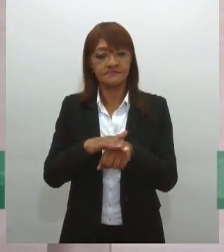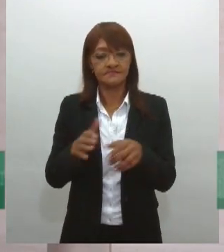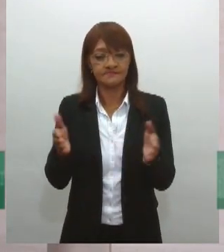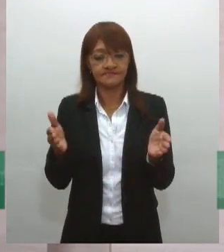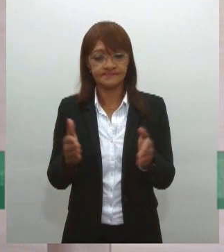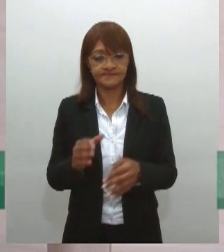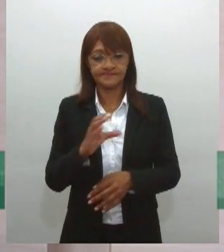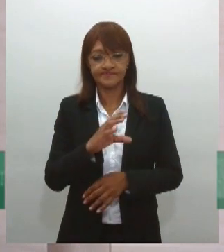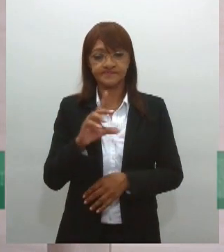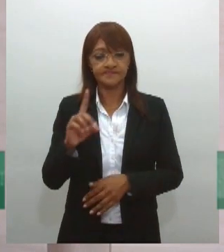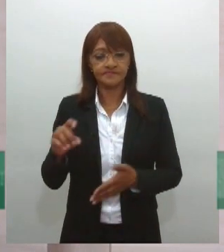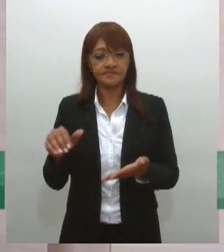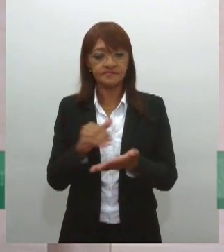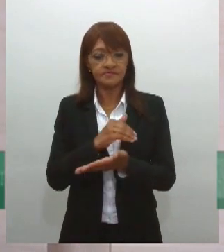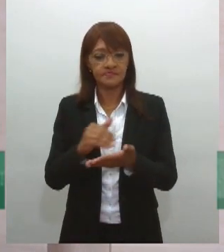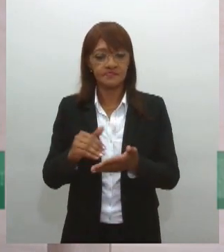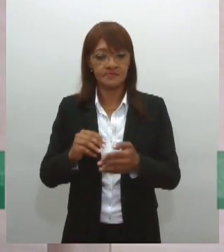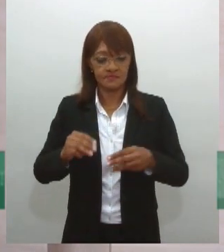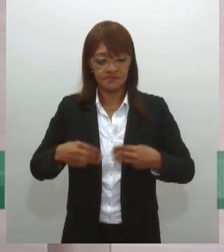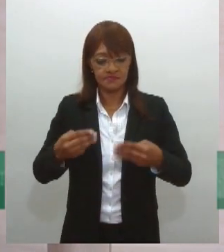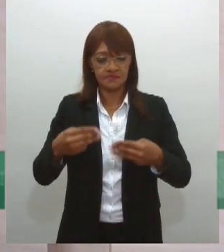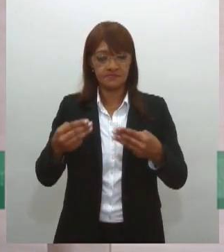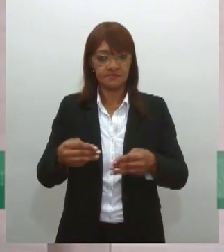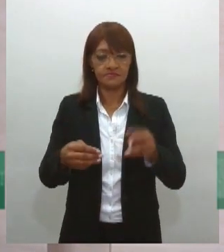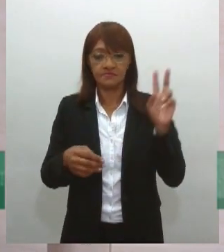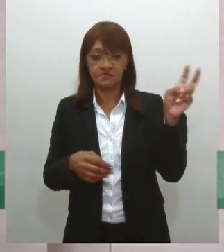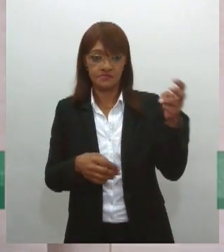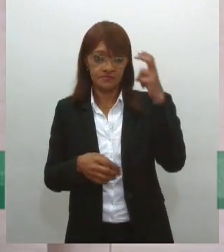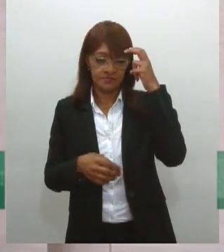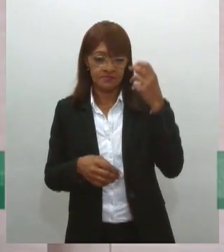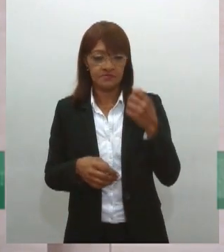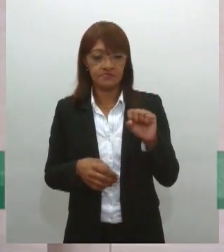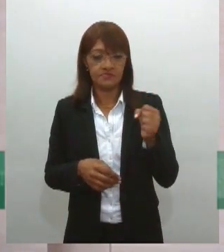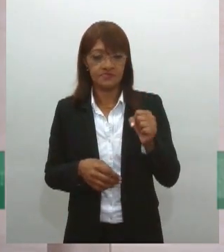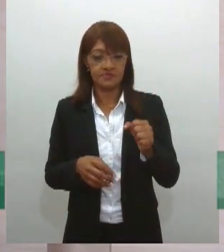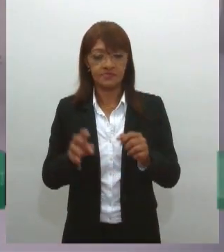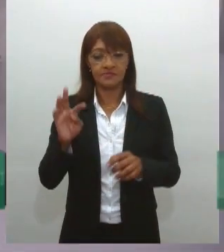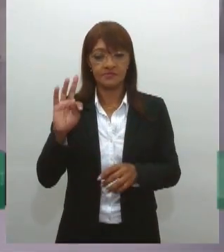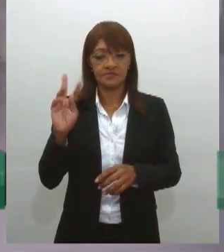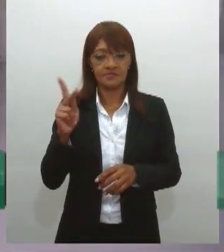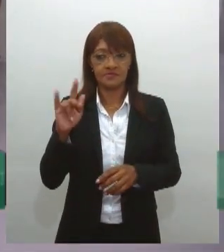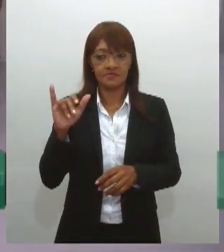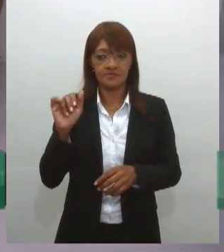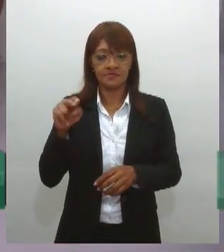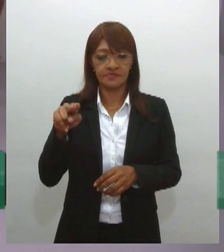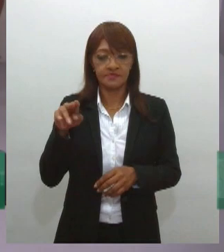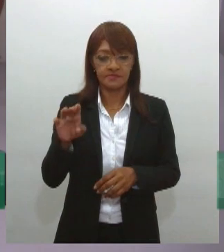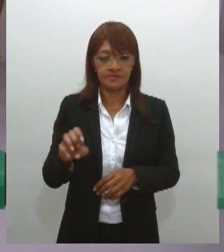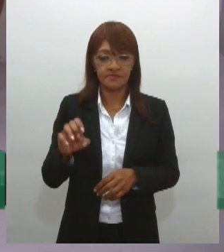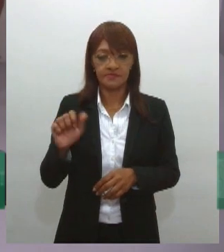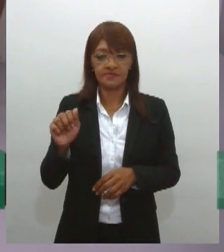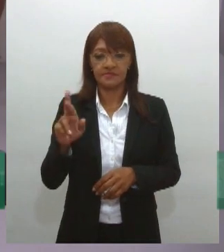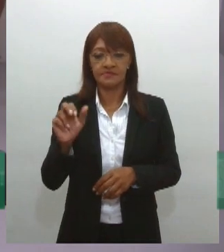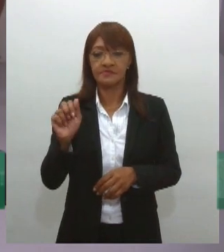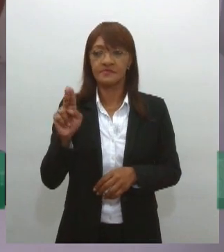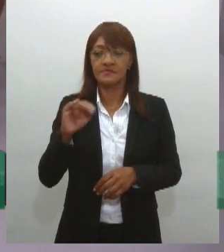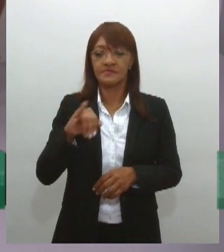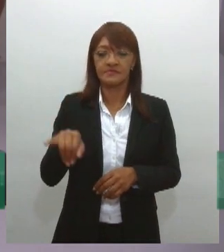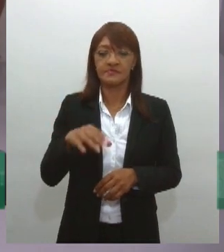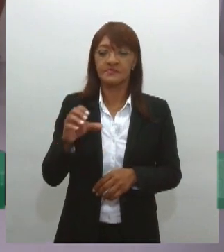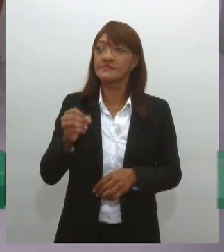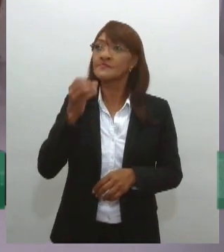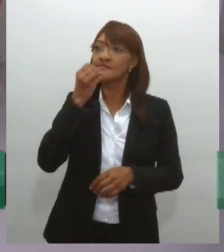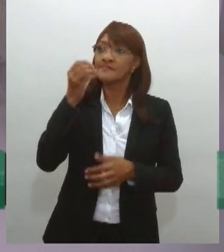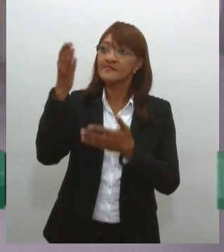do Ministério da Cultura em Sergipe, Tiane Araújo. Tiane, seja muito bem-vinda aqui ao programa Congresso